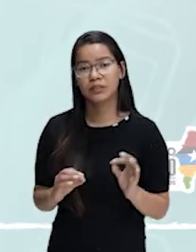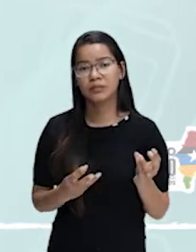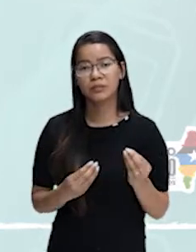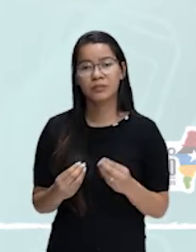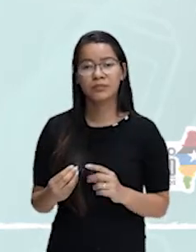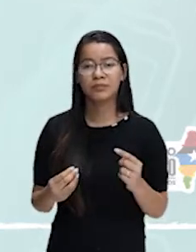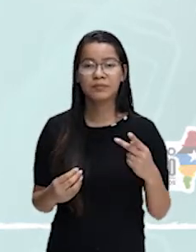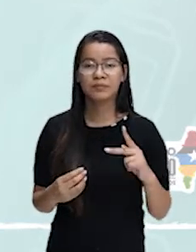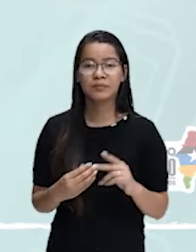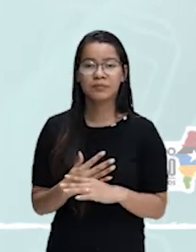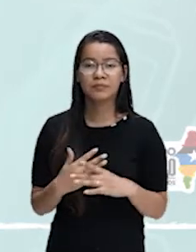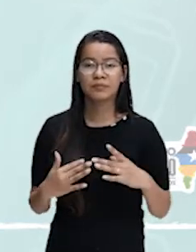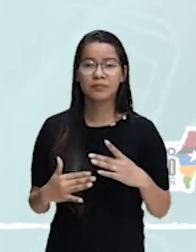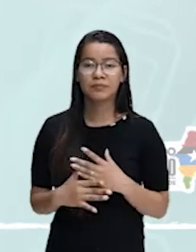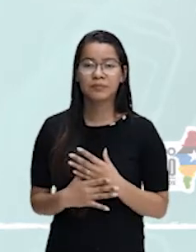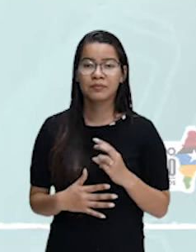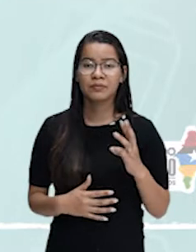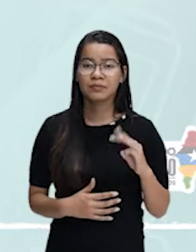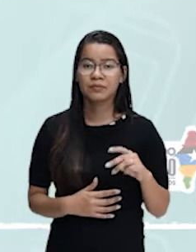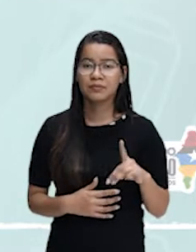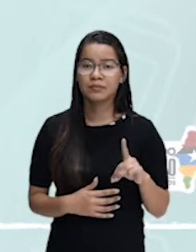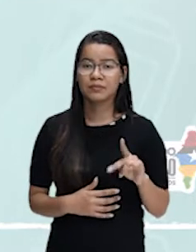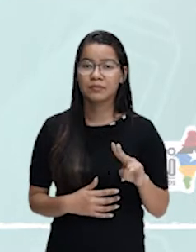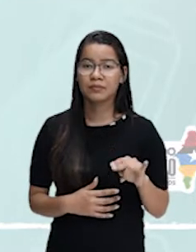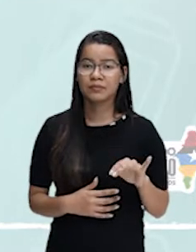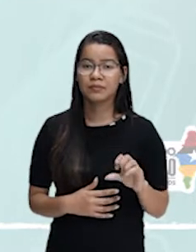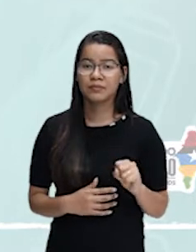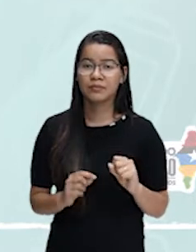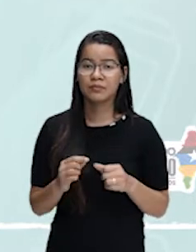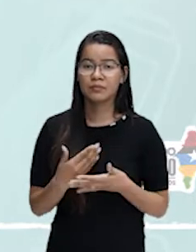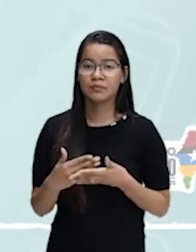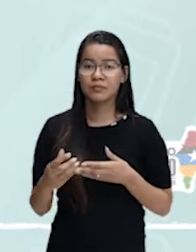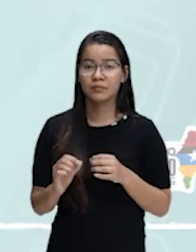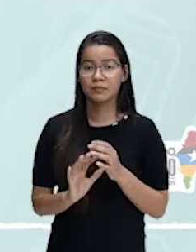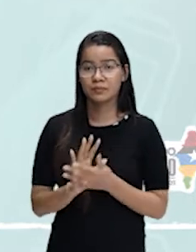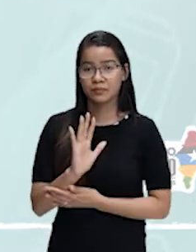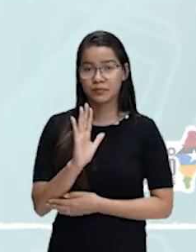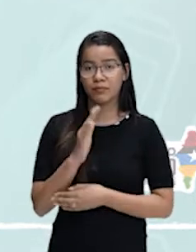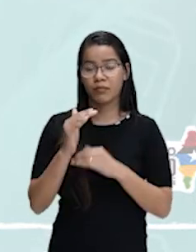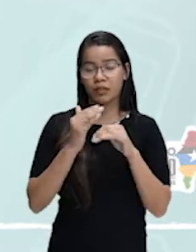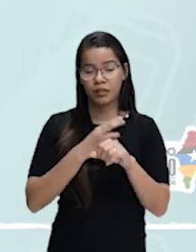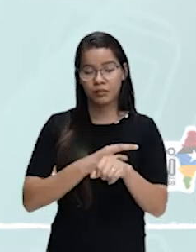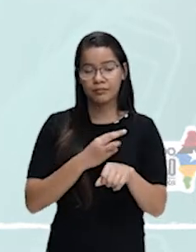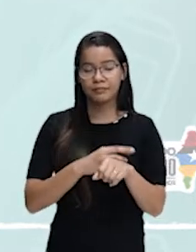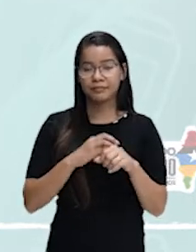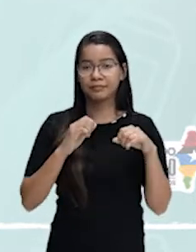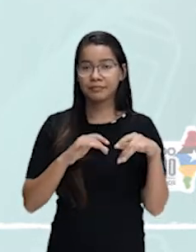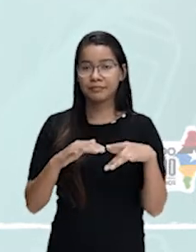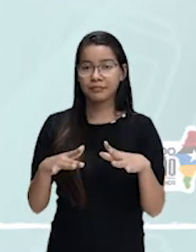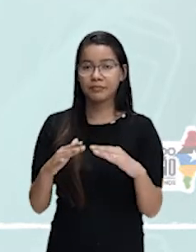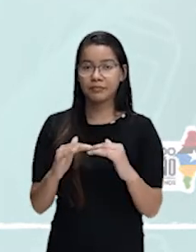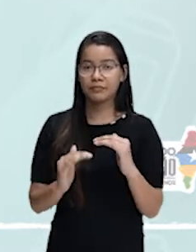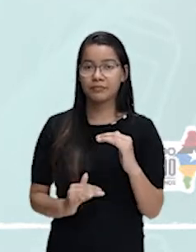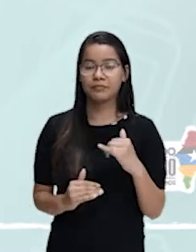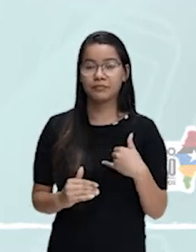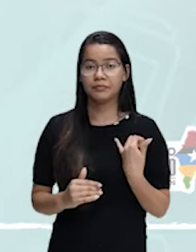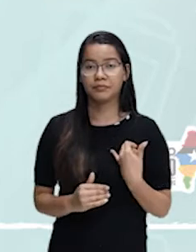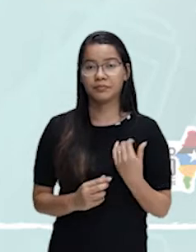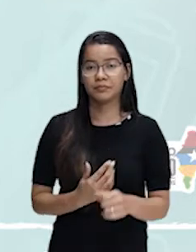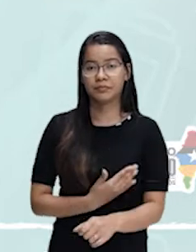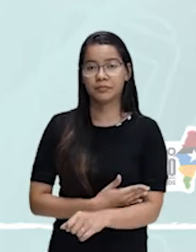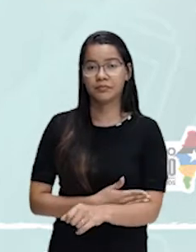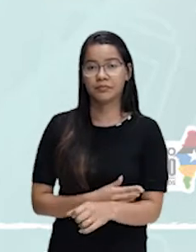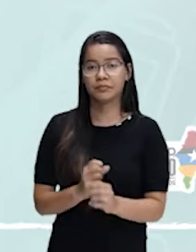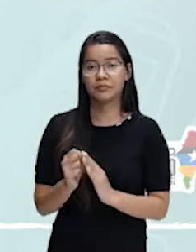dessas cidades medievais que estão surgindo aqui, nessa fase de expansão da Baixa Idade Média, do